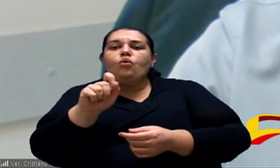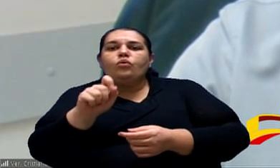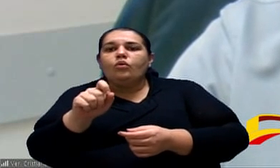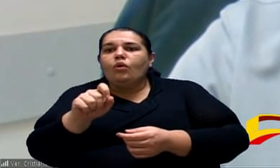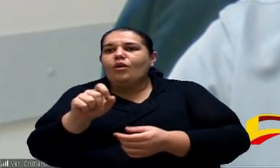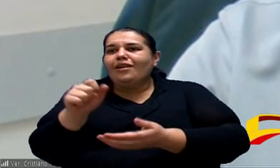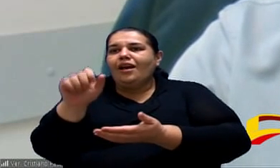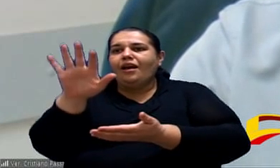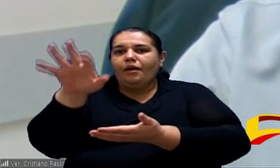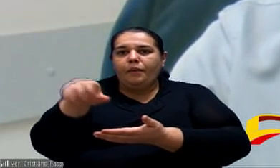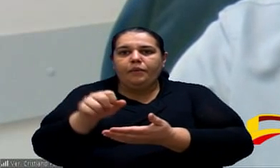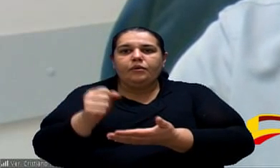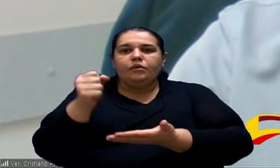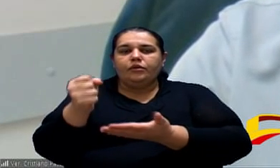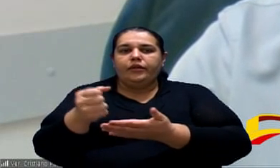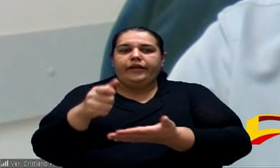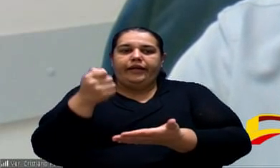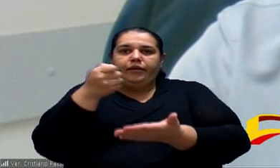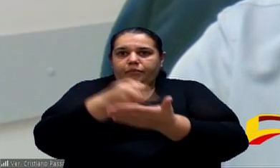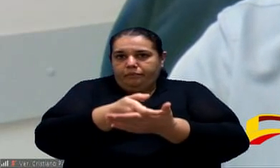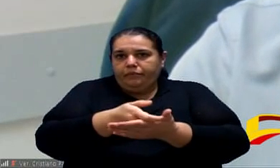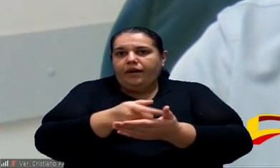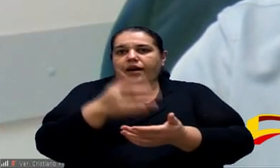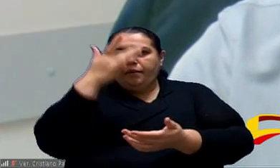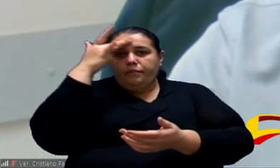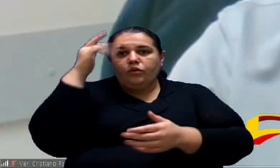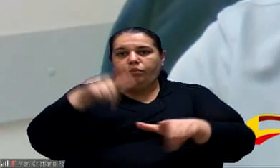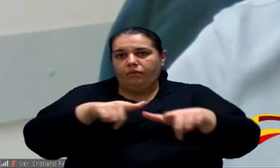trabalho. Era somente isso, senhor presidente.